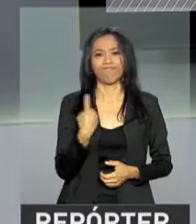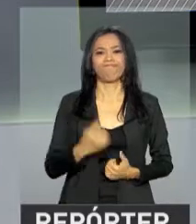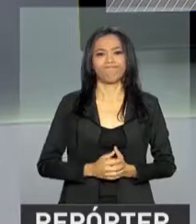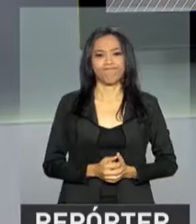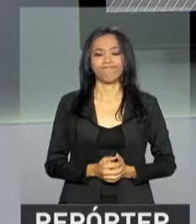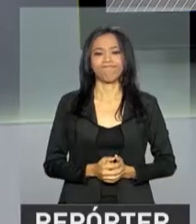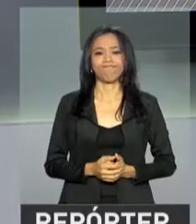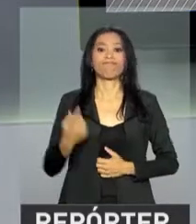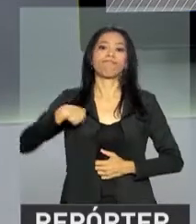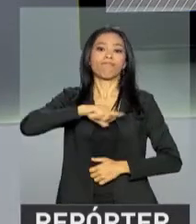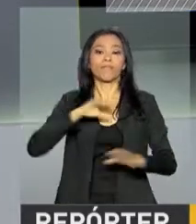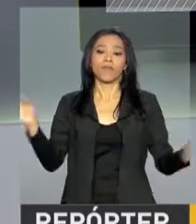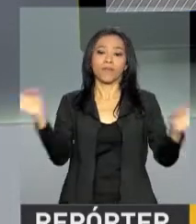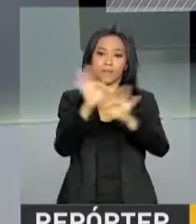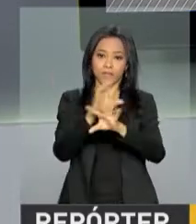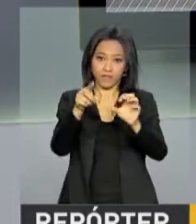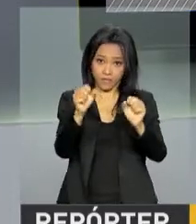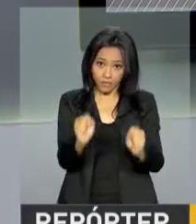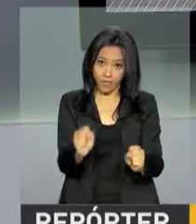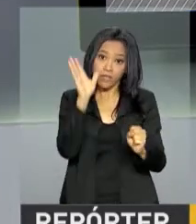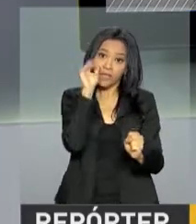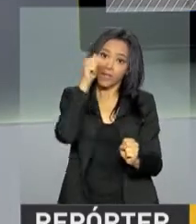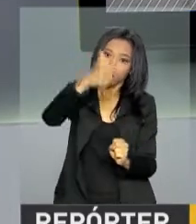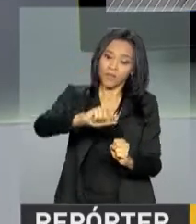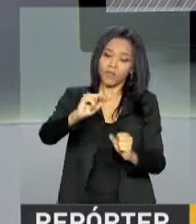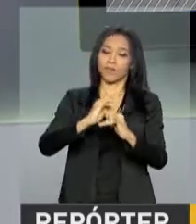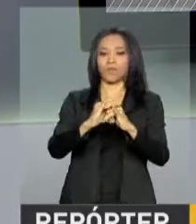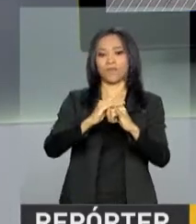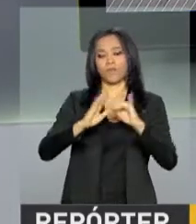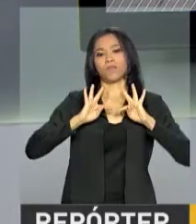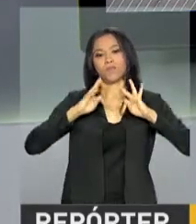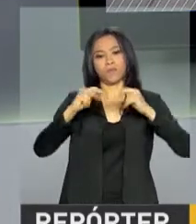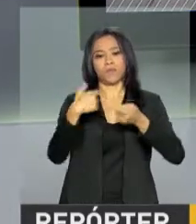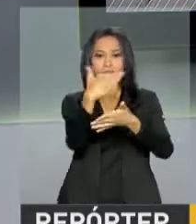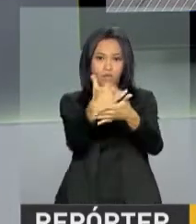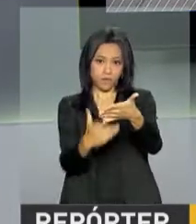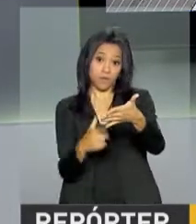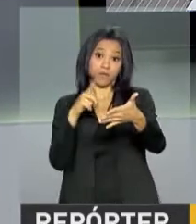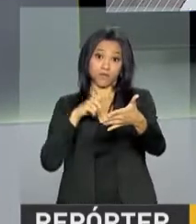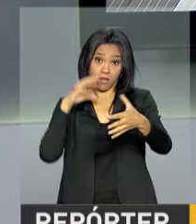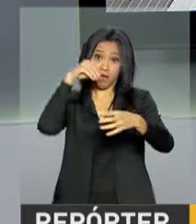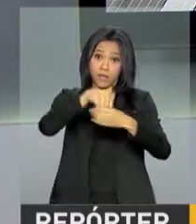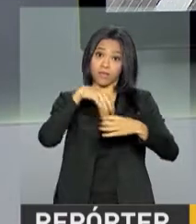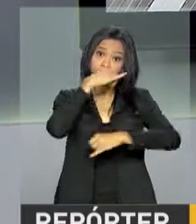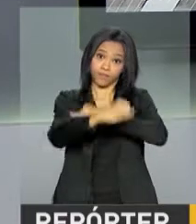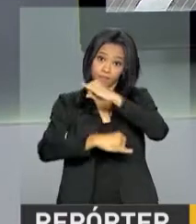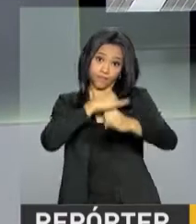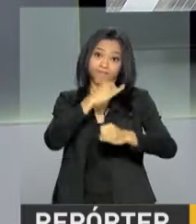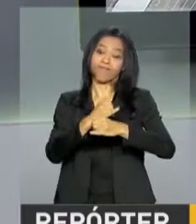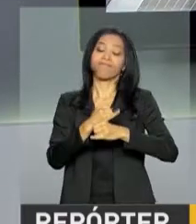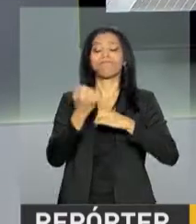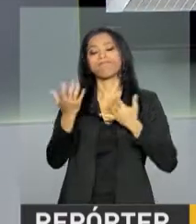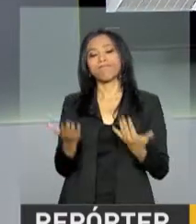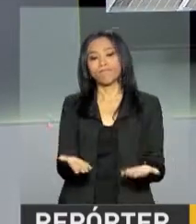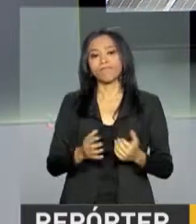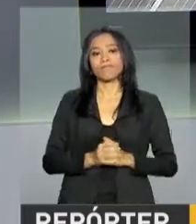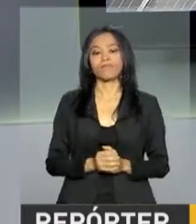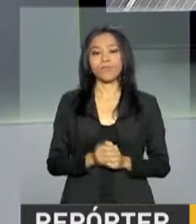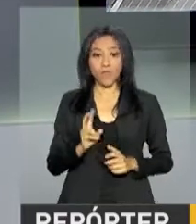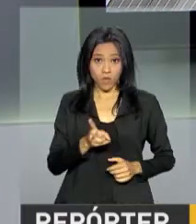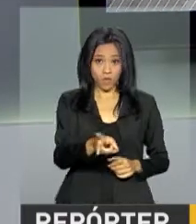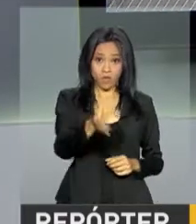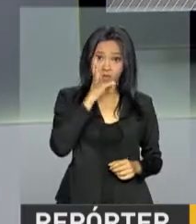nós ficamos por aqui você pode rever as reportagens no youtube e toda a nossa programação também está na página da nbr na